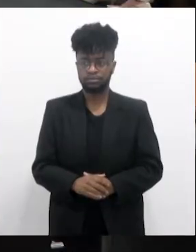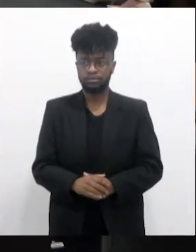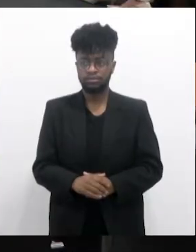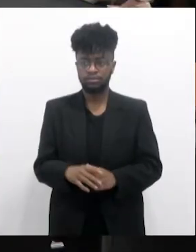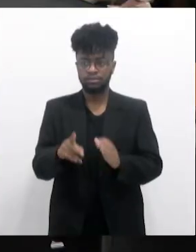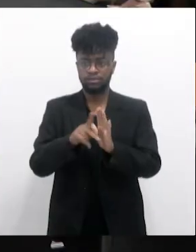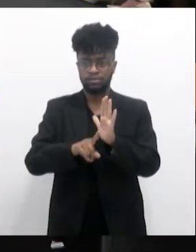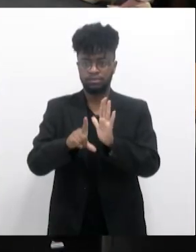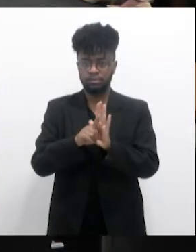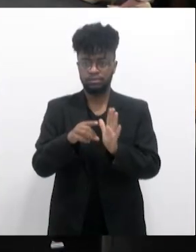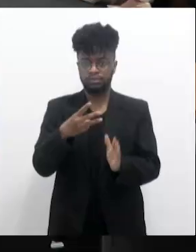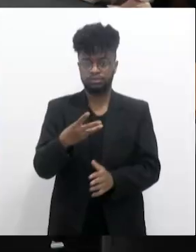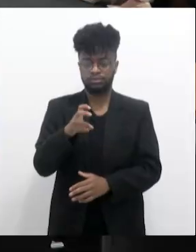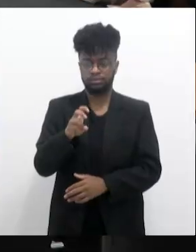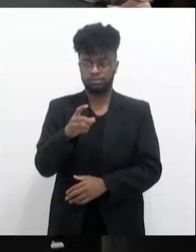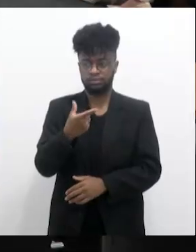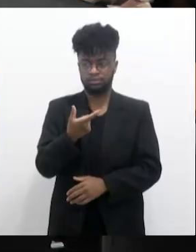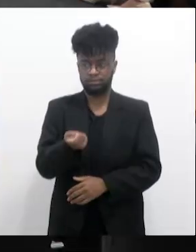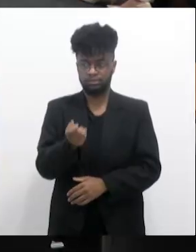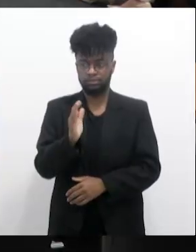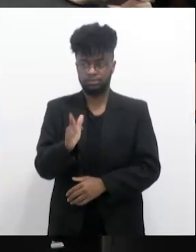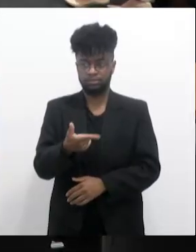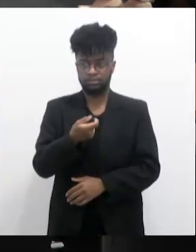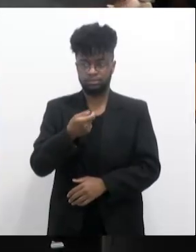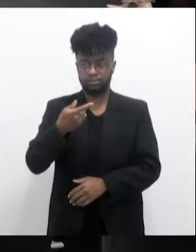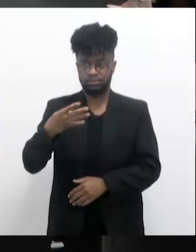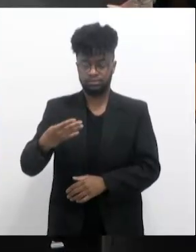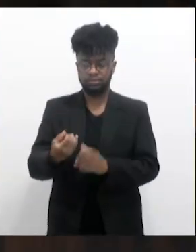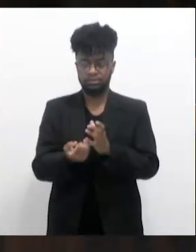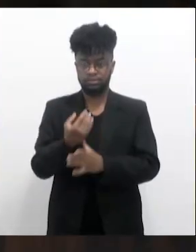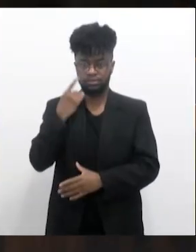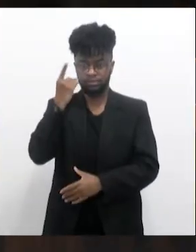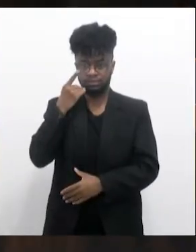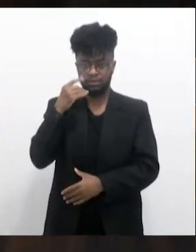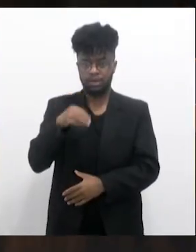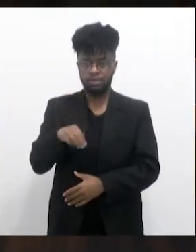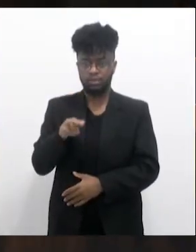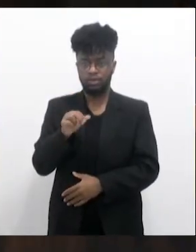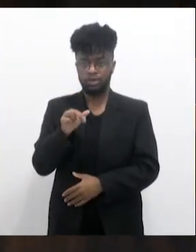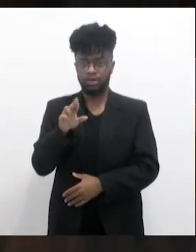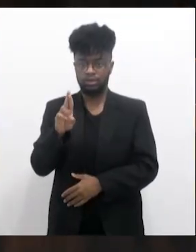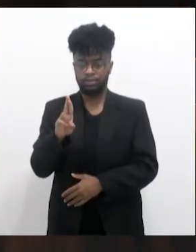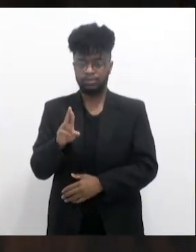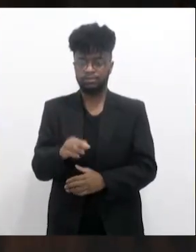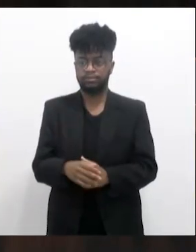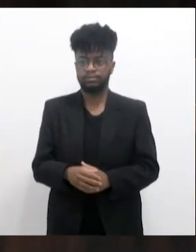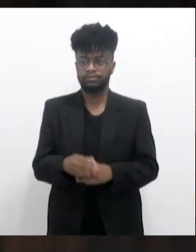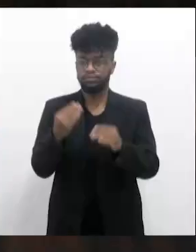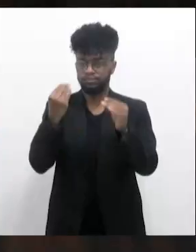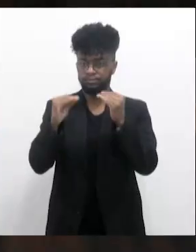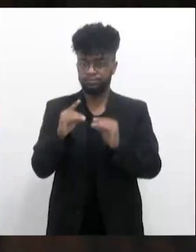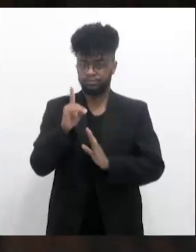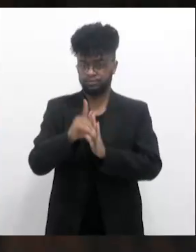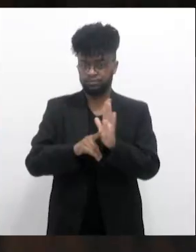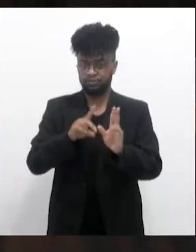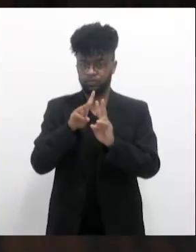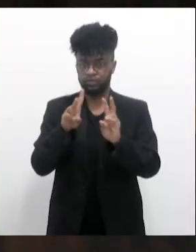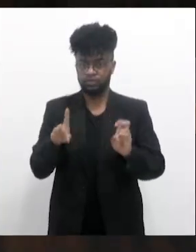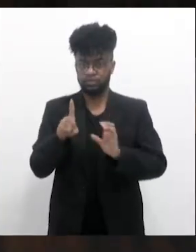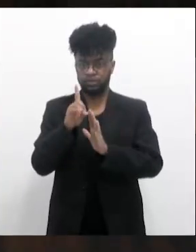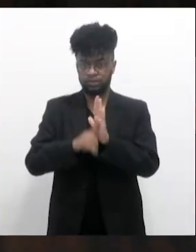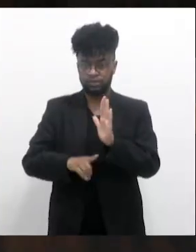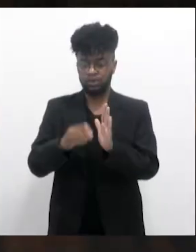Projeto de lei número 3520 de 2024, de autoria do deputado Munir Neto, que estabelece diretrizes sobre o direito